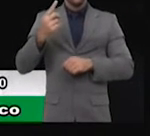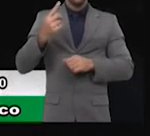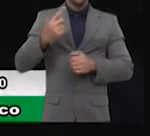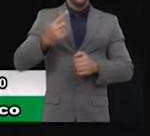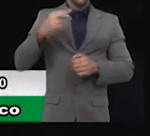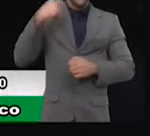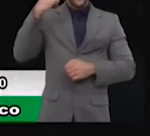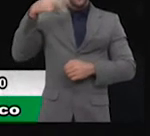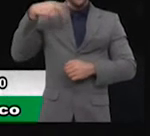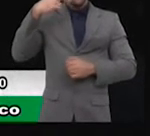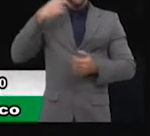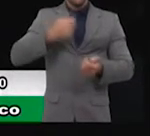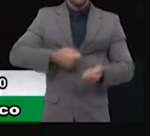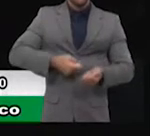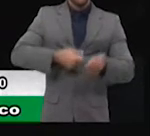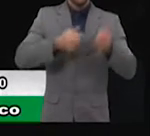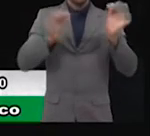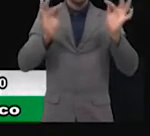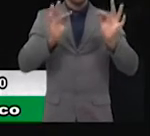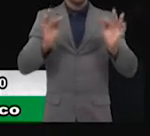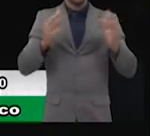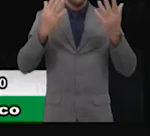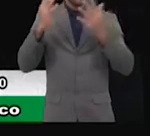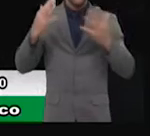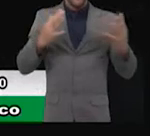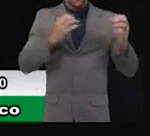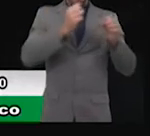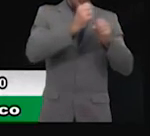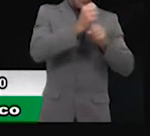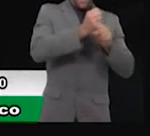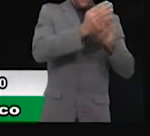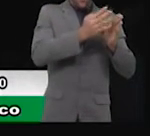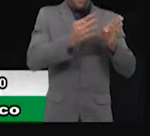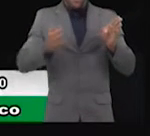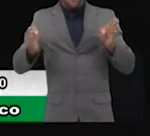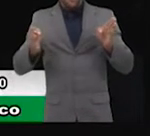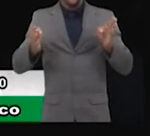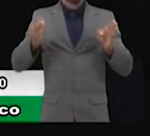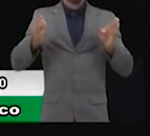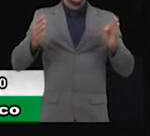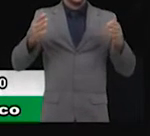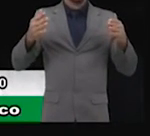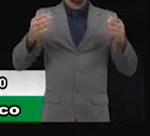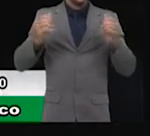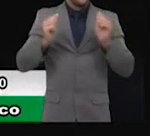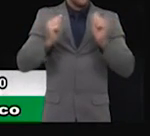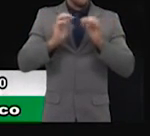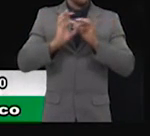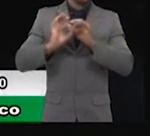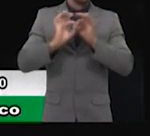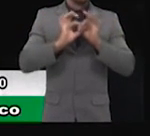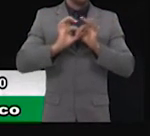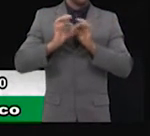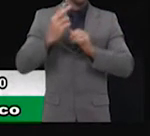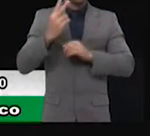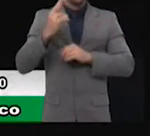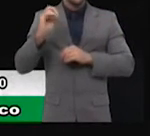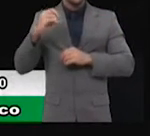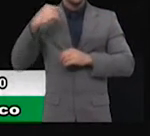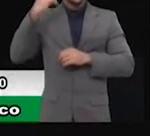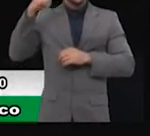Muito obrigado por esses 4 anos que passamos junto, tá? Com os 20 vereadores. E dizer